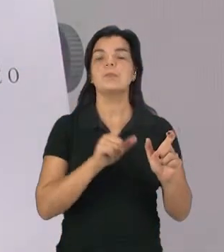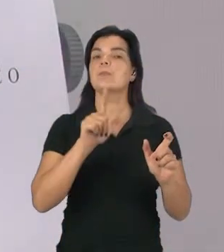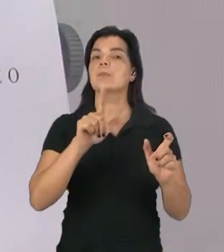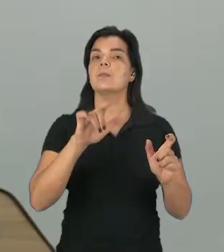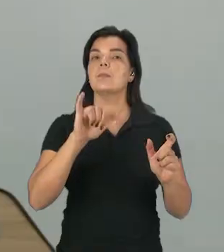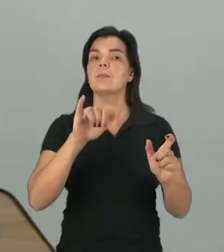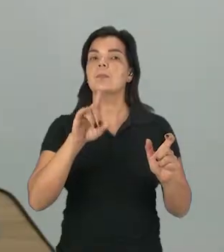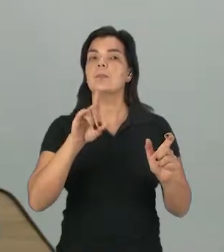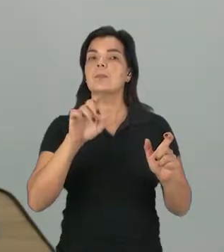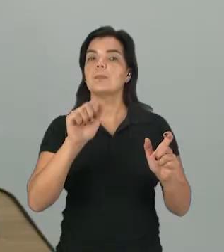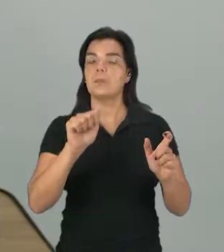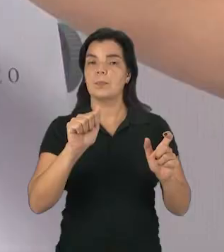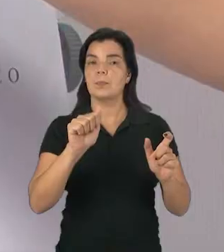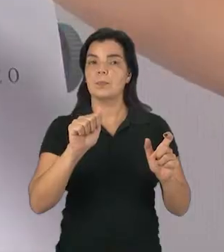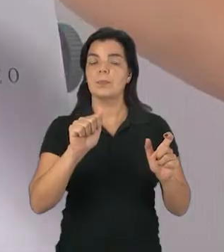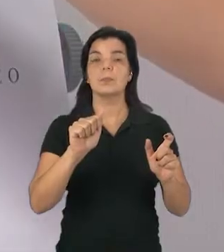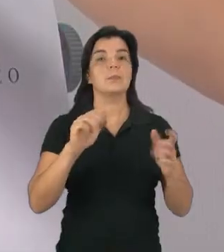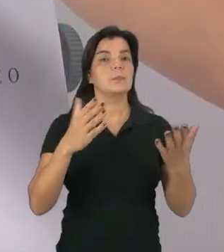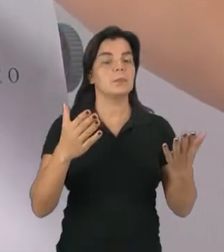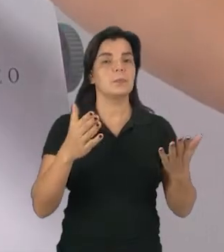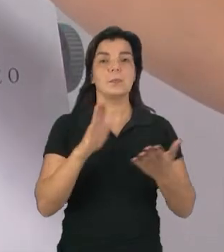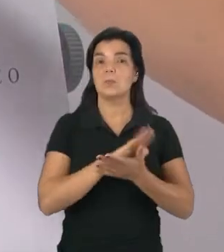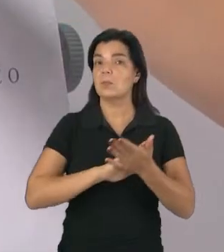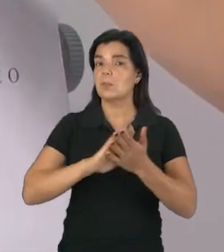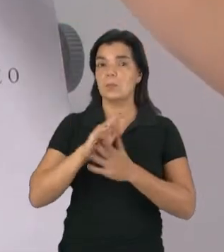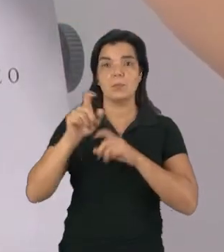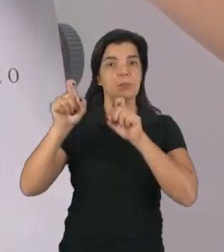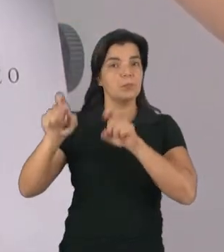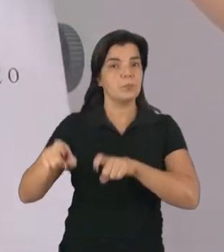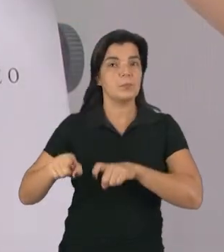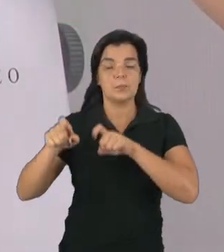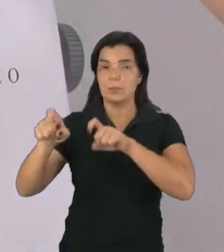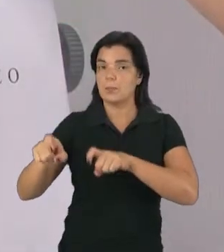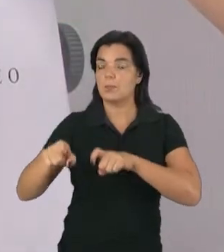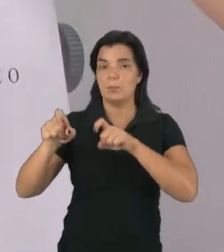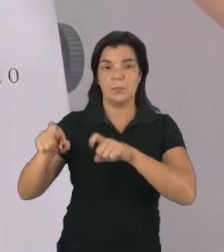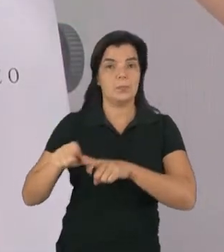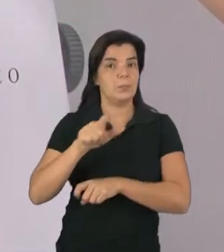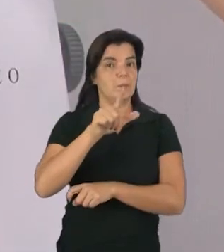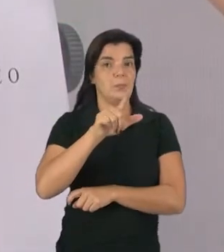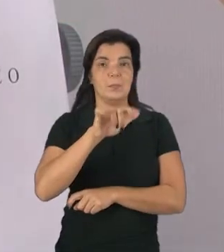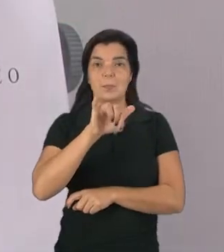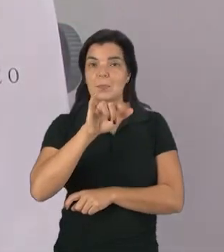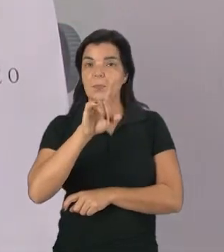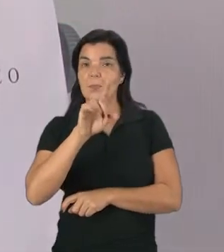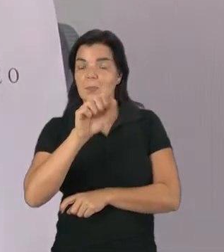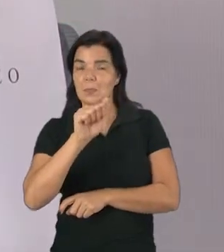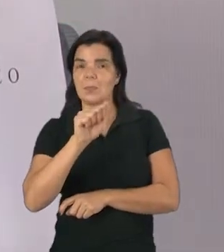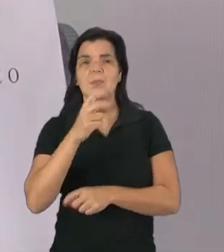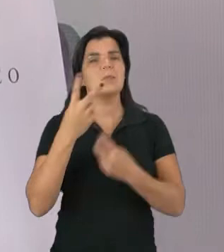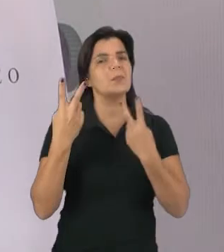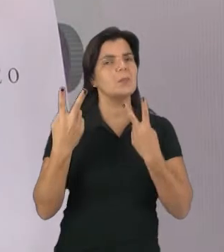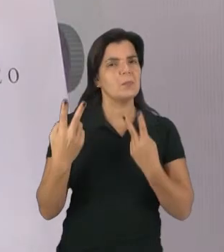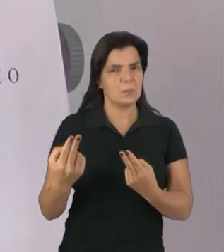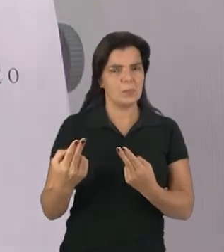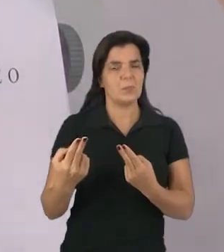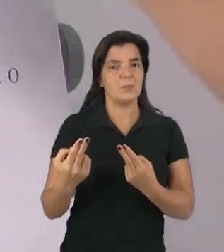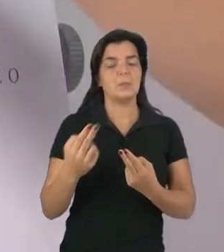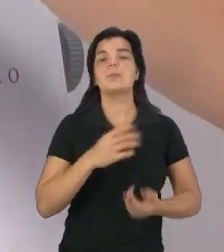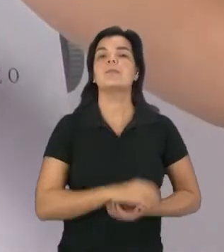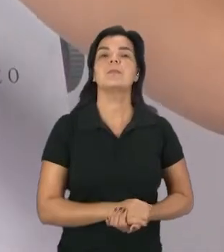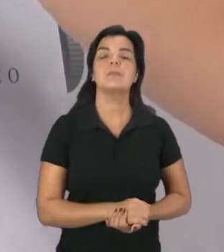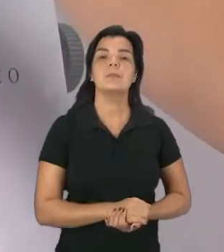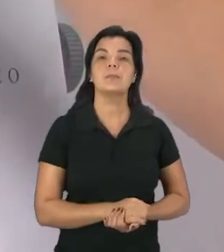turminha? Olha só, nada de roça, nada de lida é o mesmo que